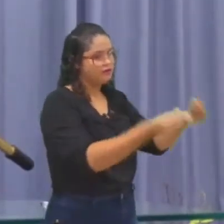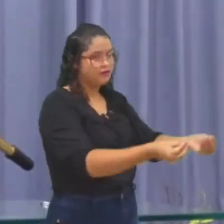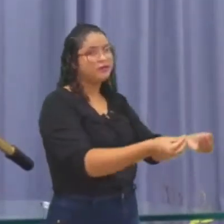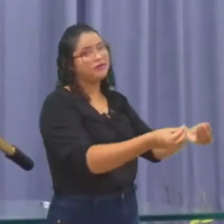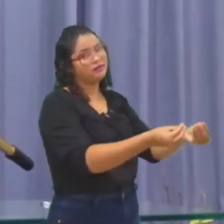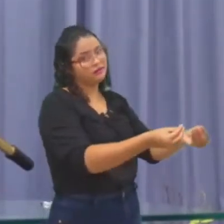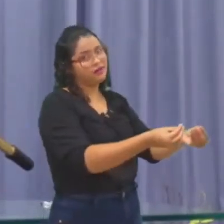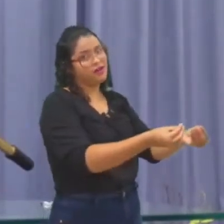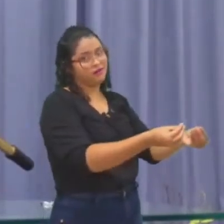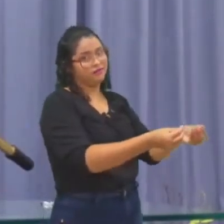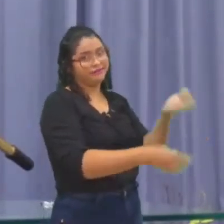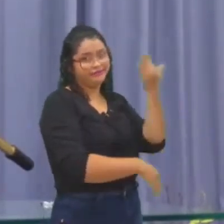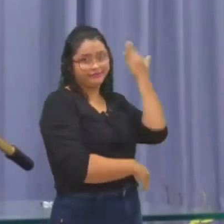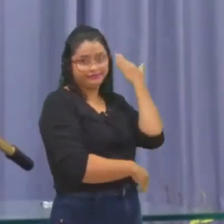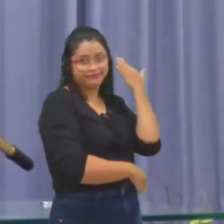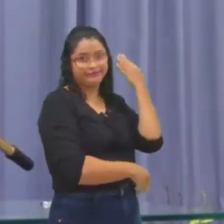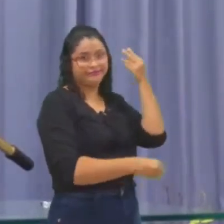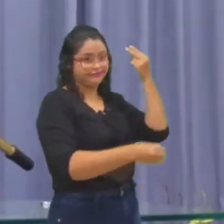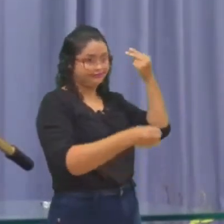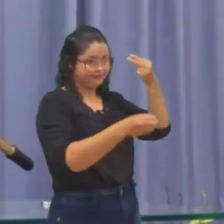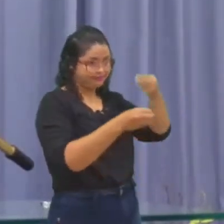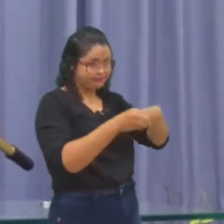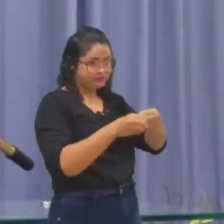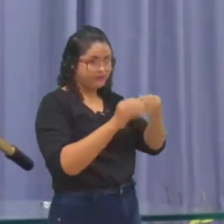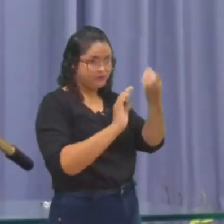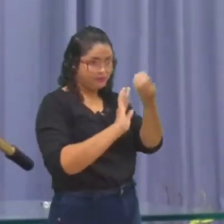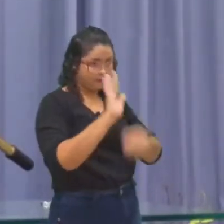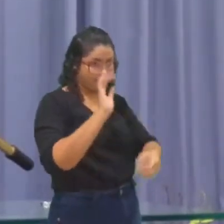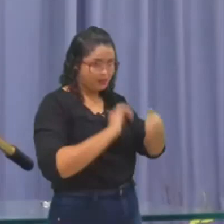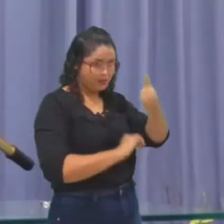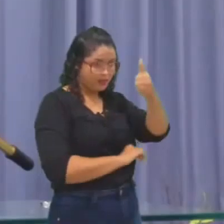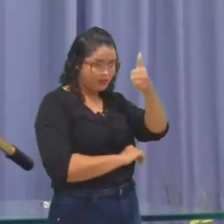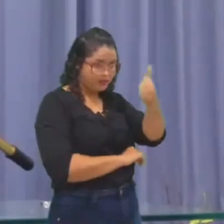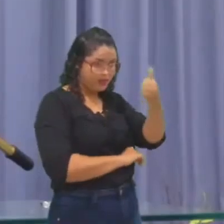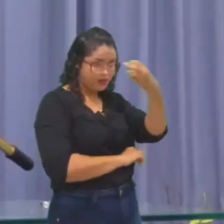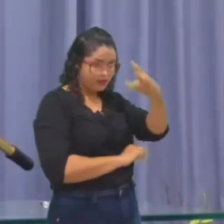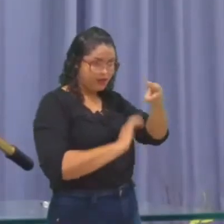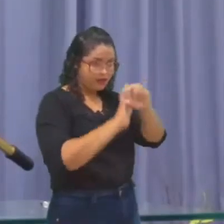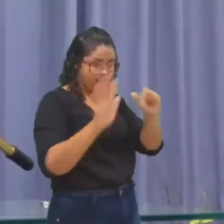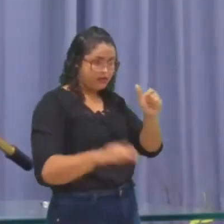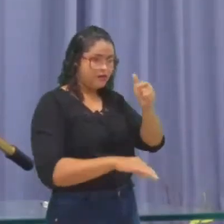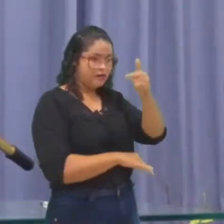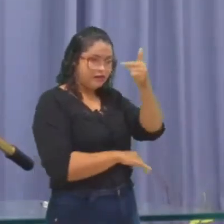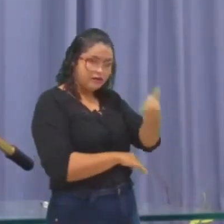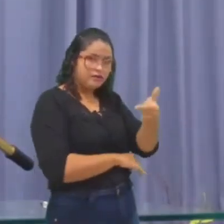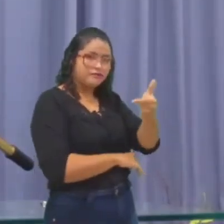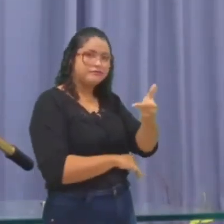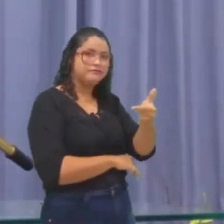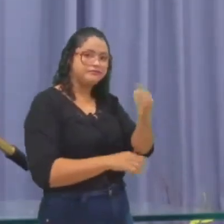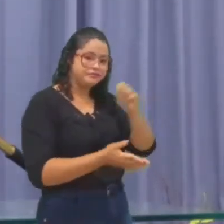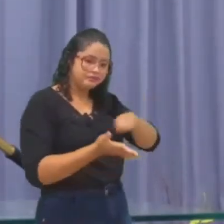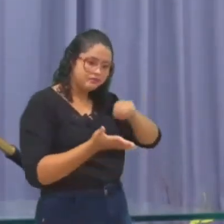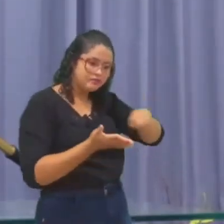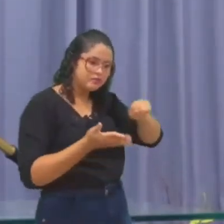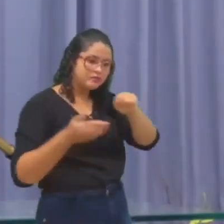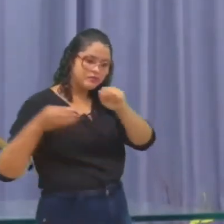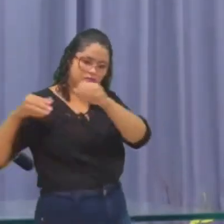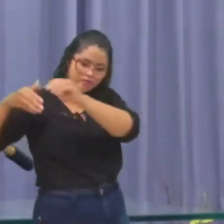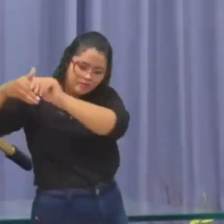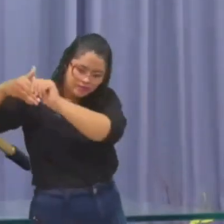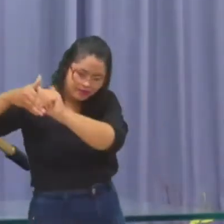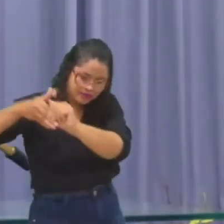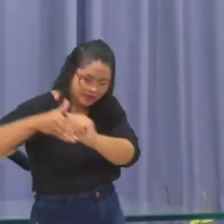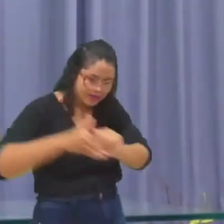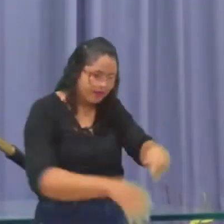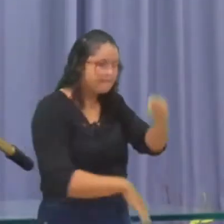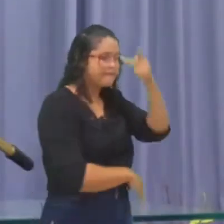dar-lhes. Números, capítulo 13, versículo 2, está escrito assim: envia homens que